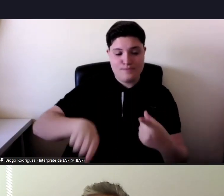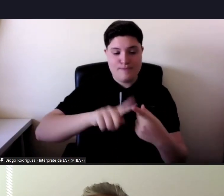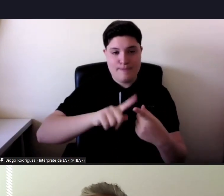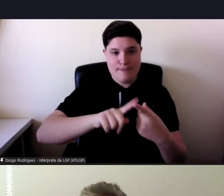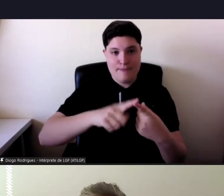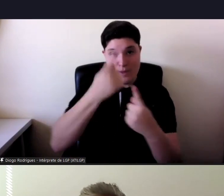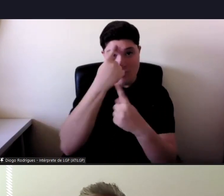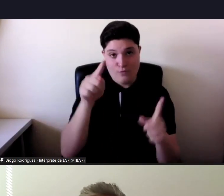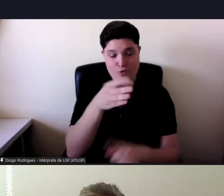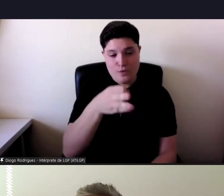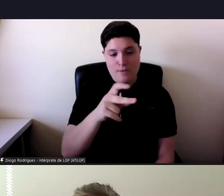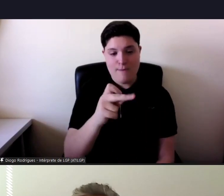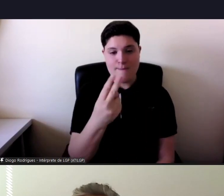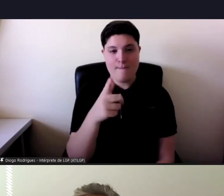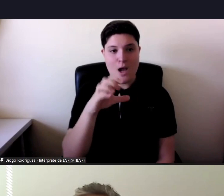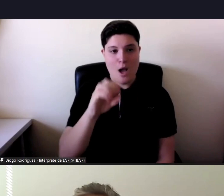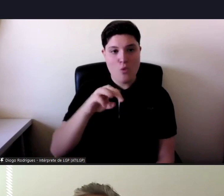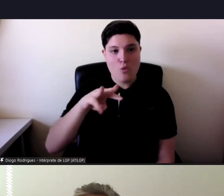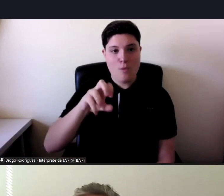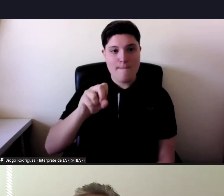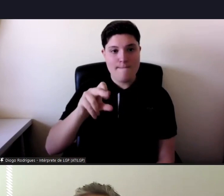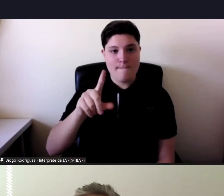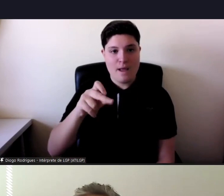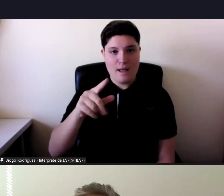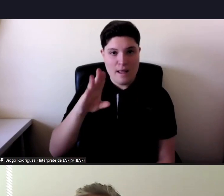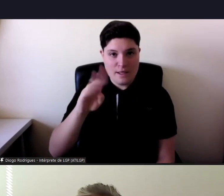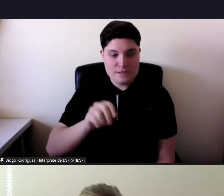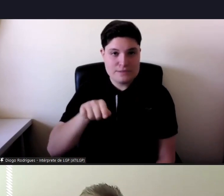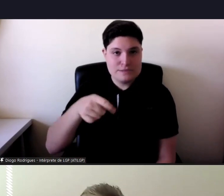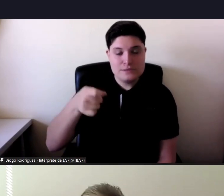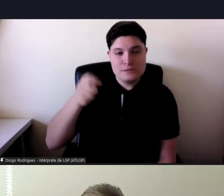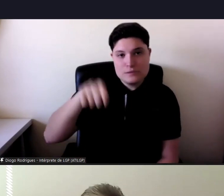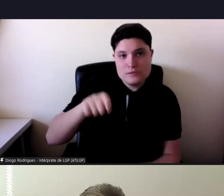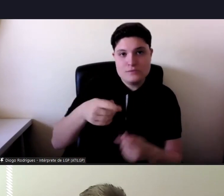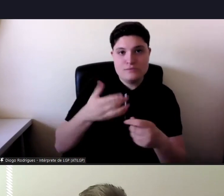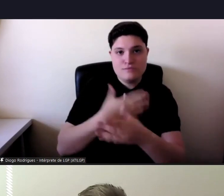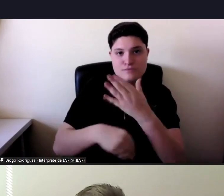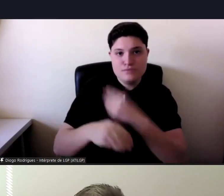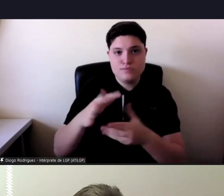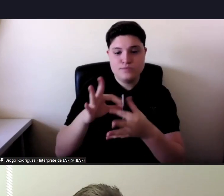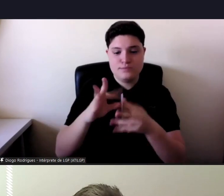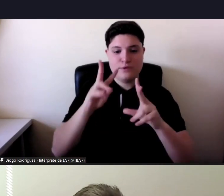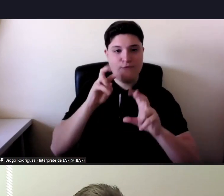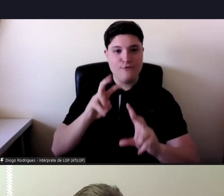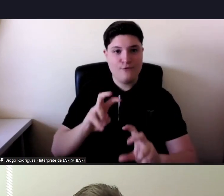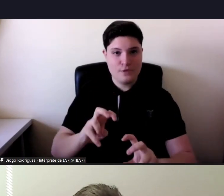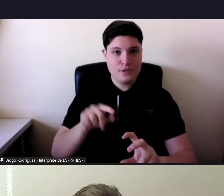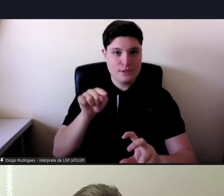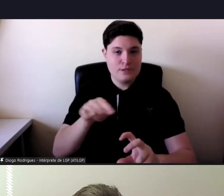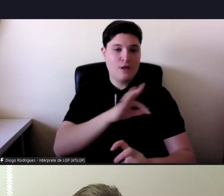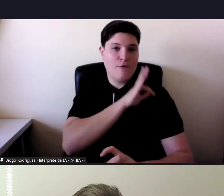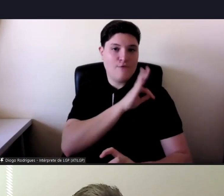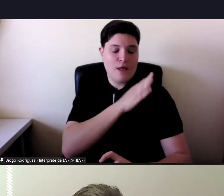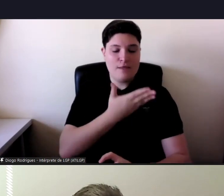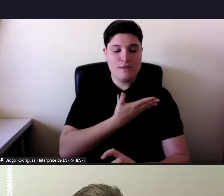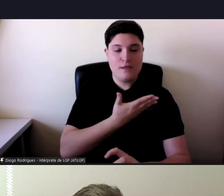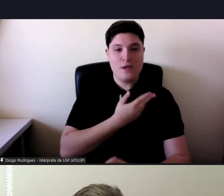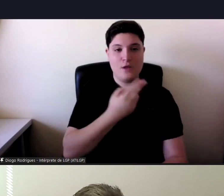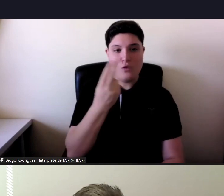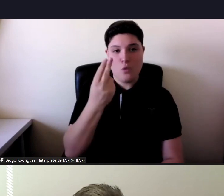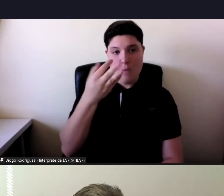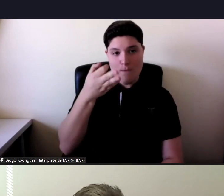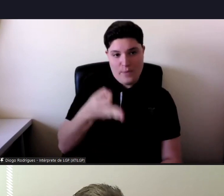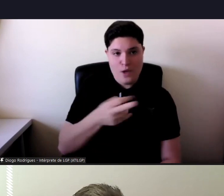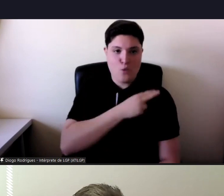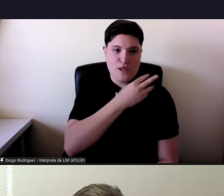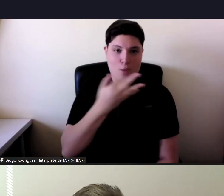professor Paulo Magalhães, jurista e investigador do Centro de Investigação Jurídica da Faculdade de Direito da Universidade do Porto, é